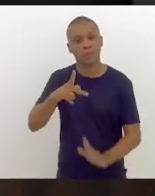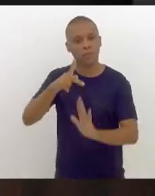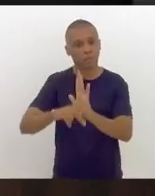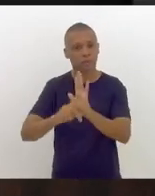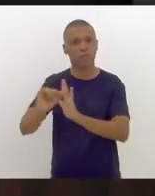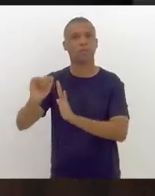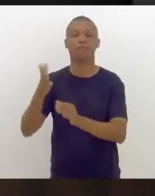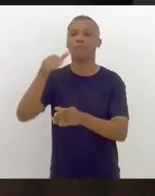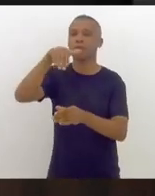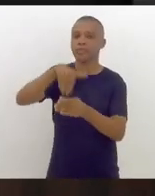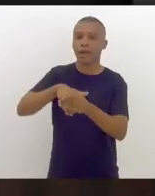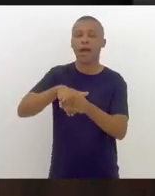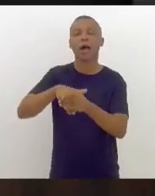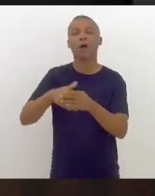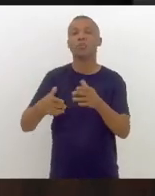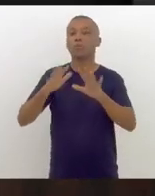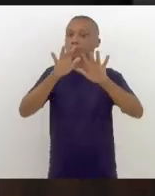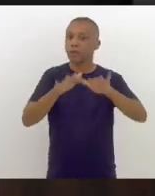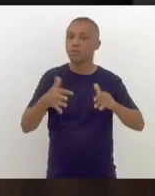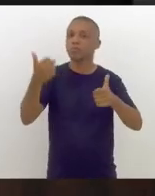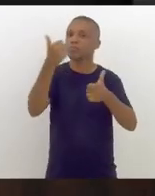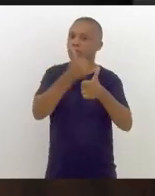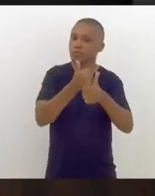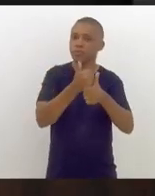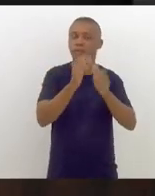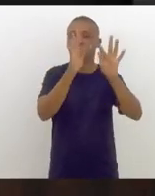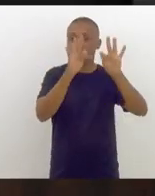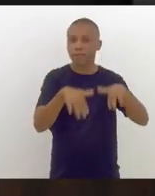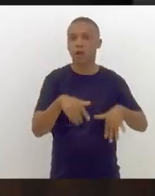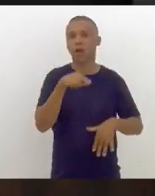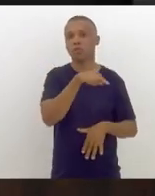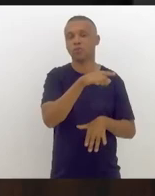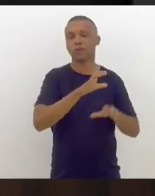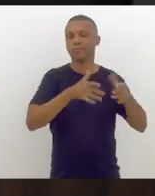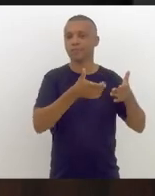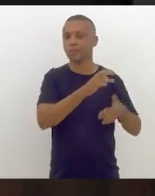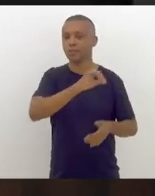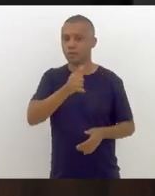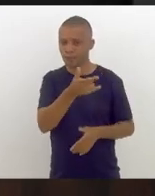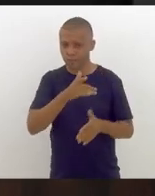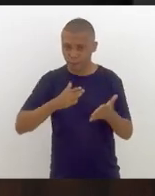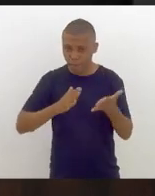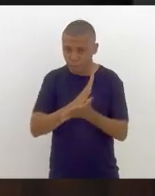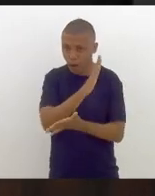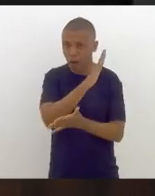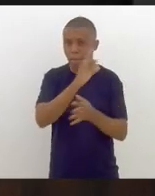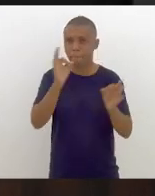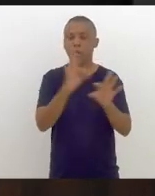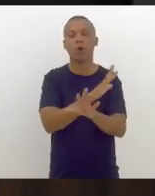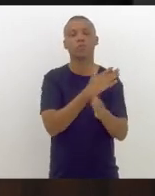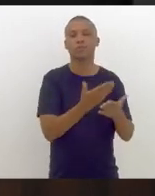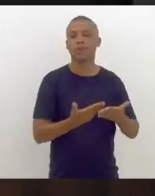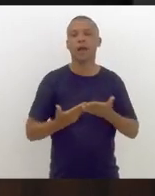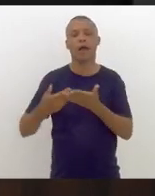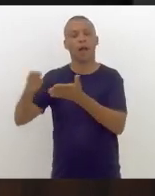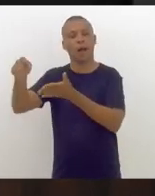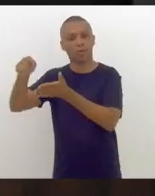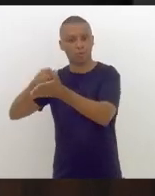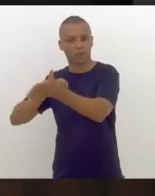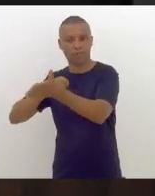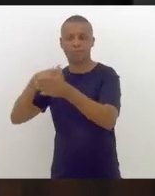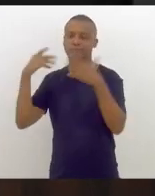ao substantivo conforme final de redação da comissão de condição Justiça estão aprovado vai autógrafo mais uma vez